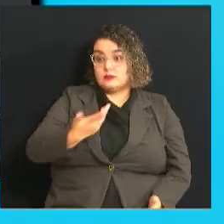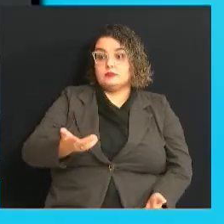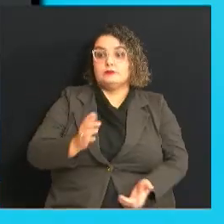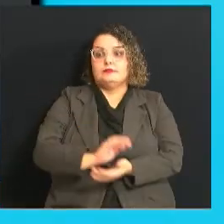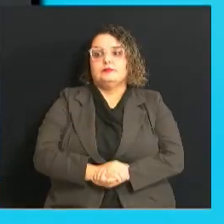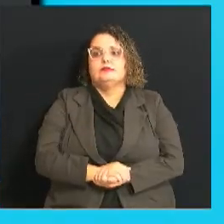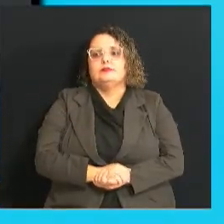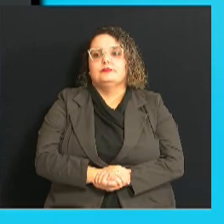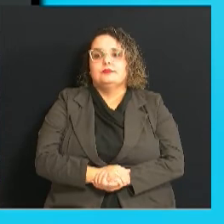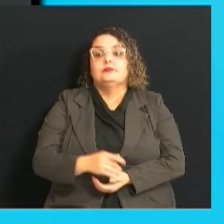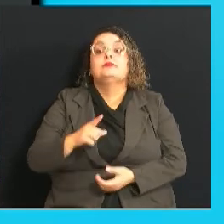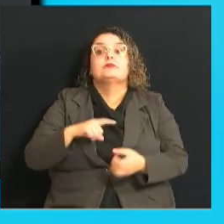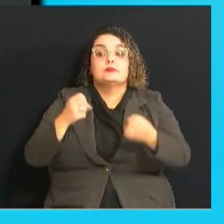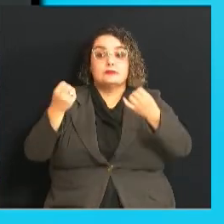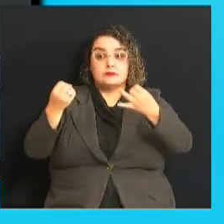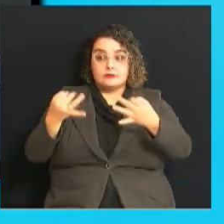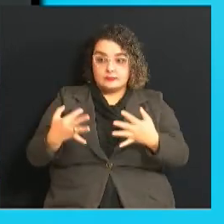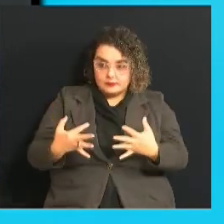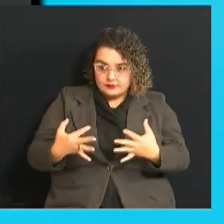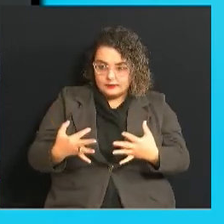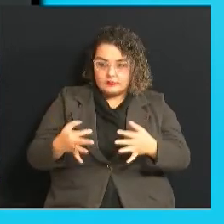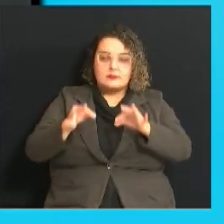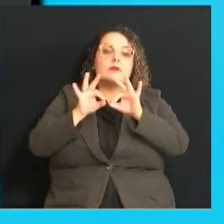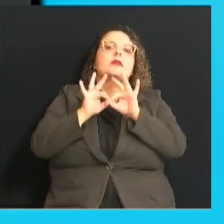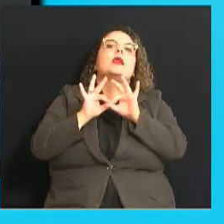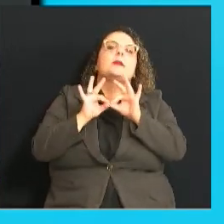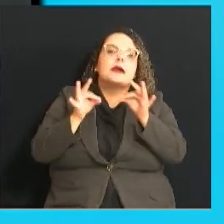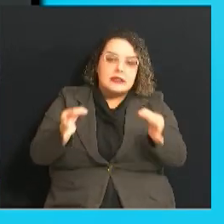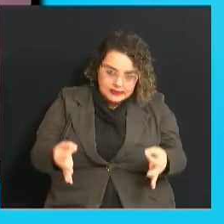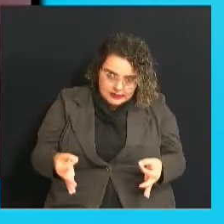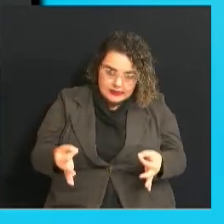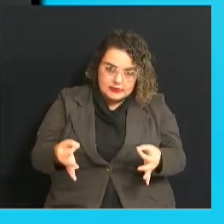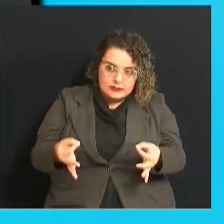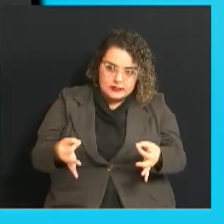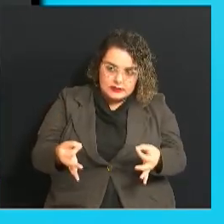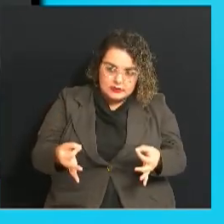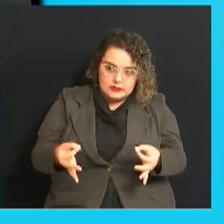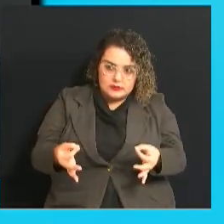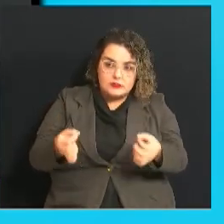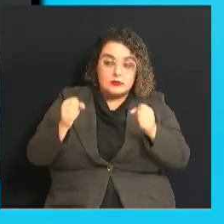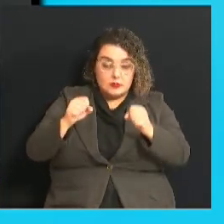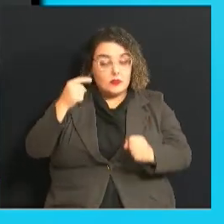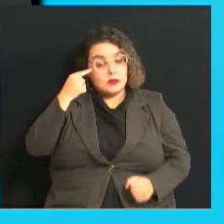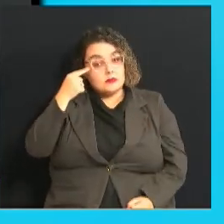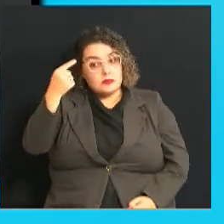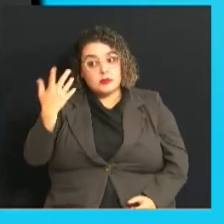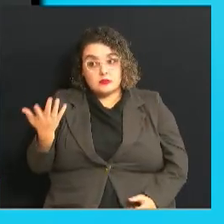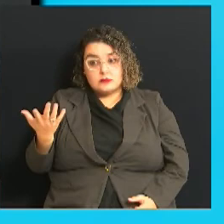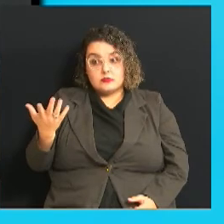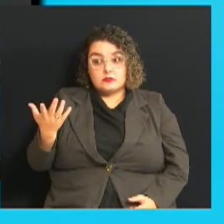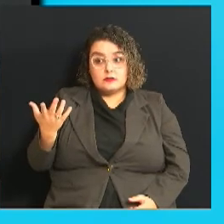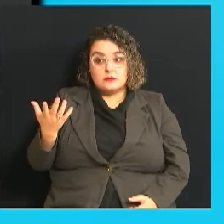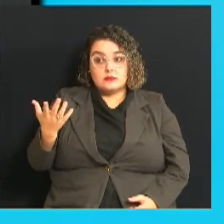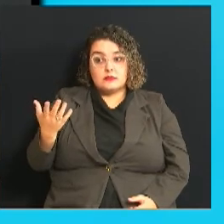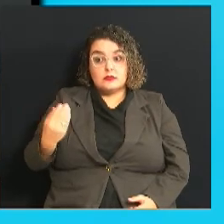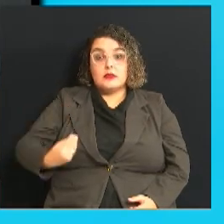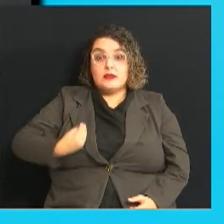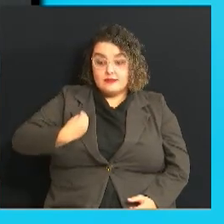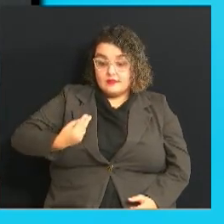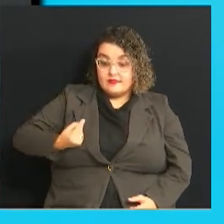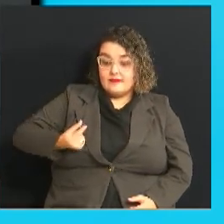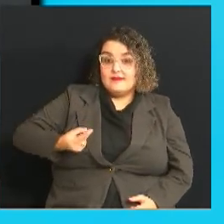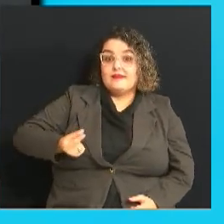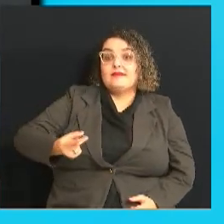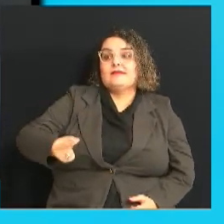uma explicação, sim. É uma explicação mais simples do que a gente possa imaginar. É que nós estamos vivendo mais.